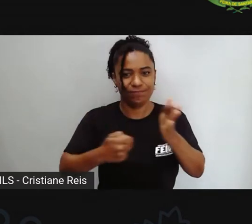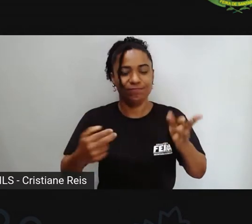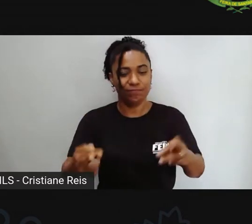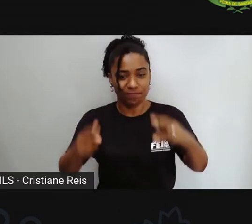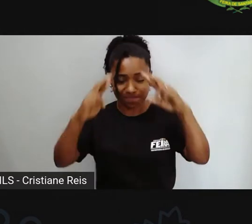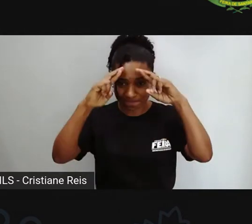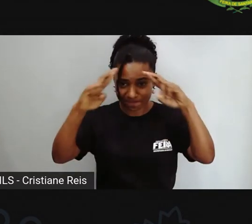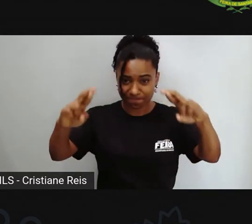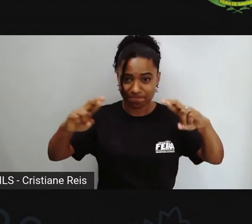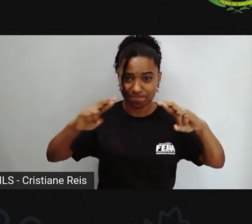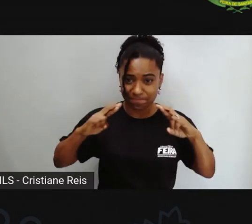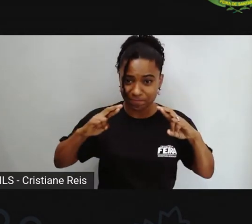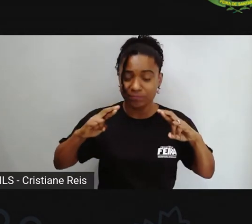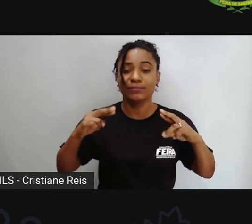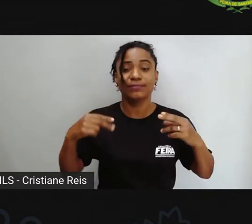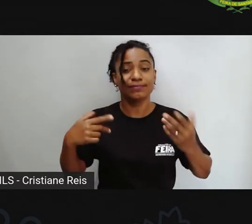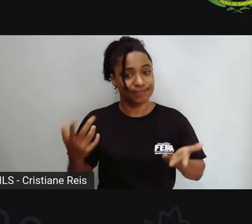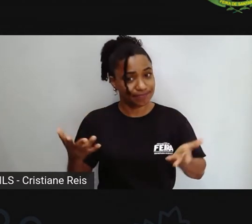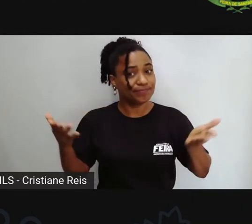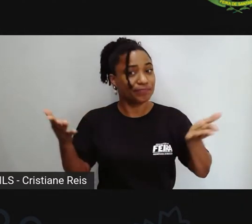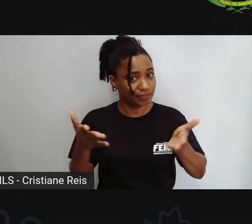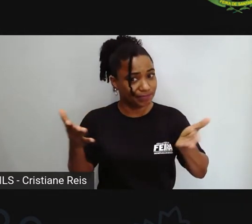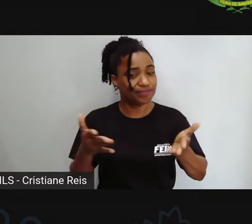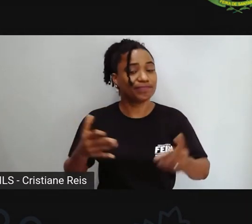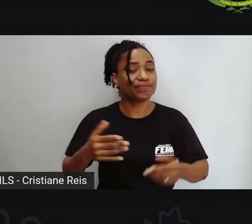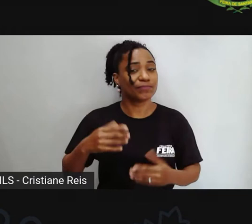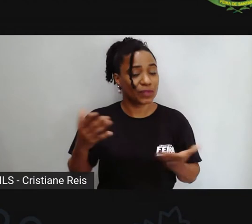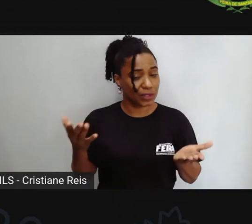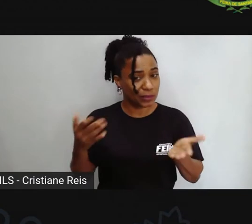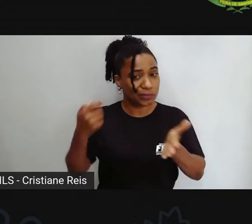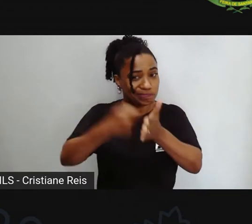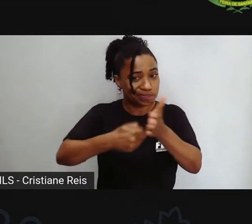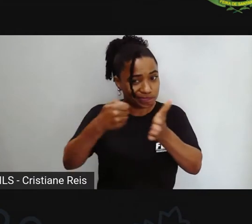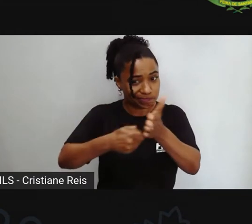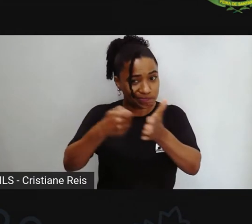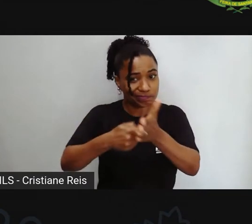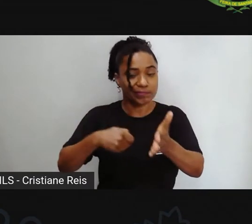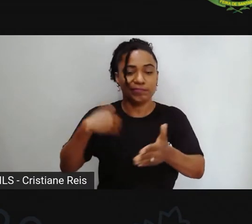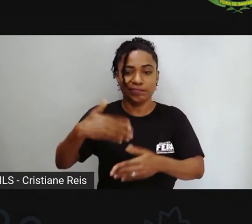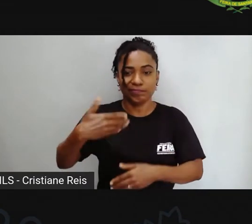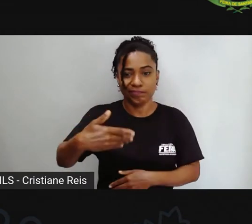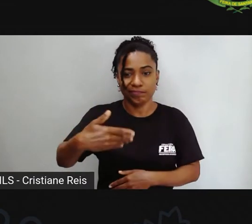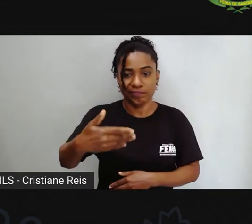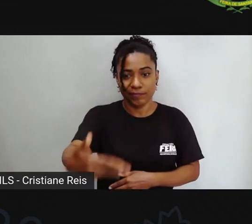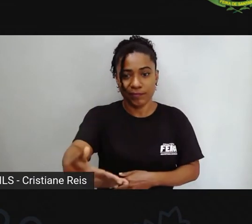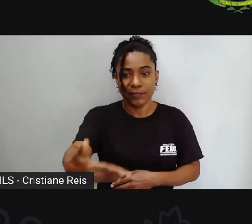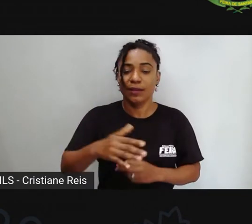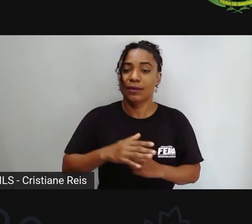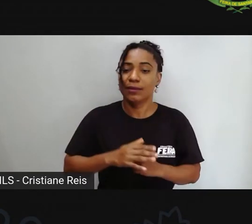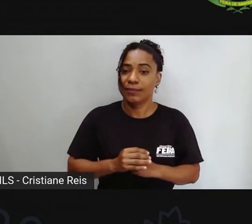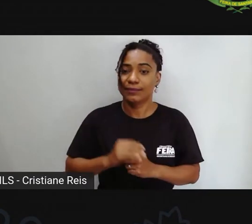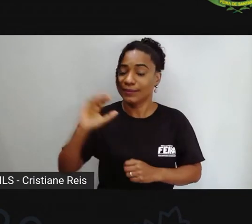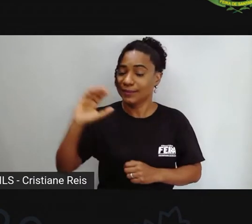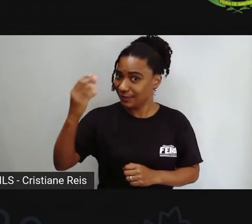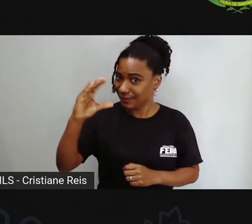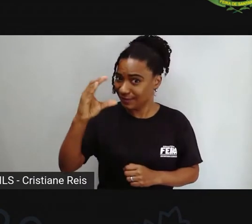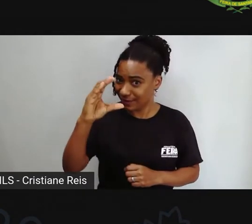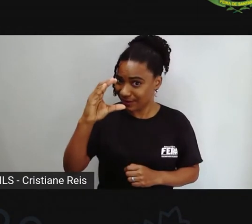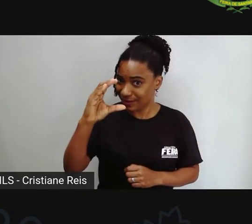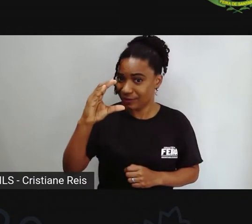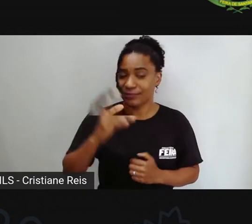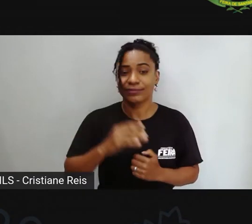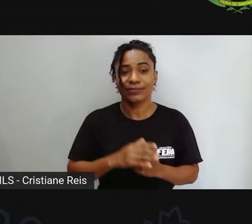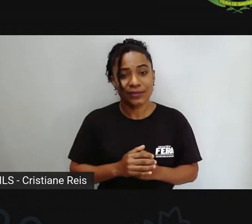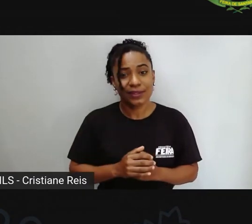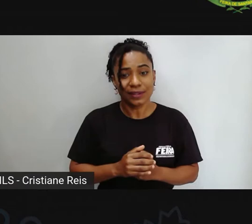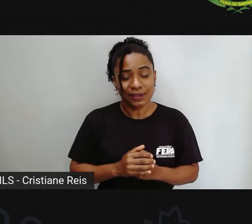tempo, infelizmente, até hoje existe. E dentro desse campo da ciência, dos cientistas, não é